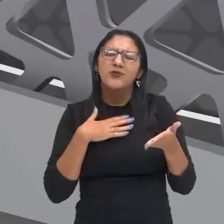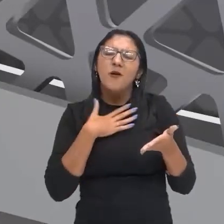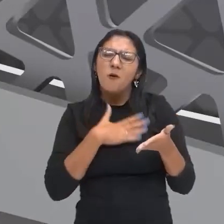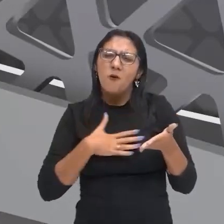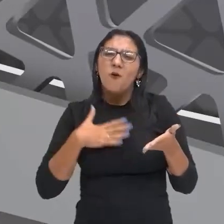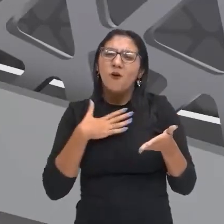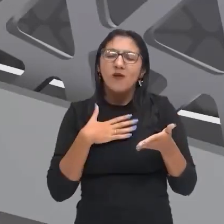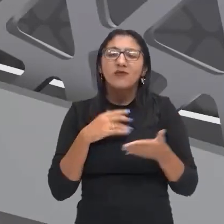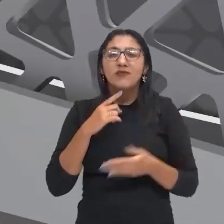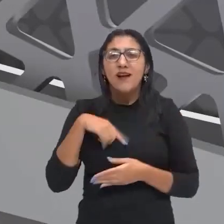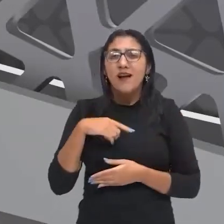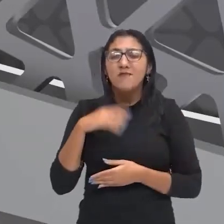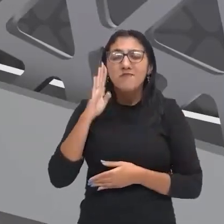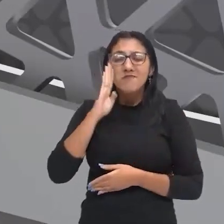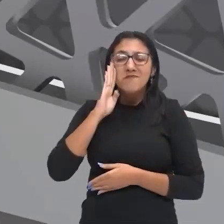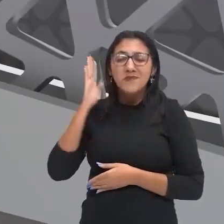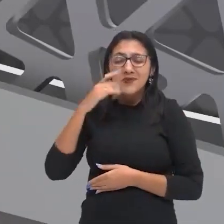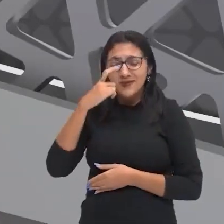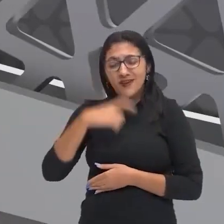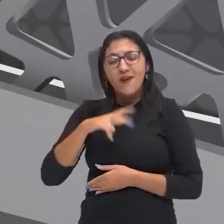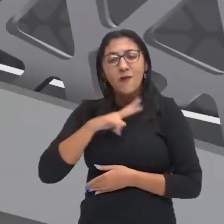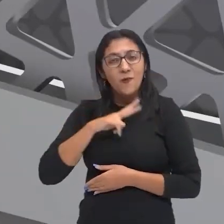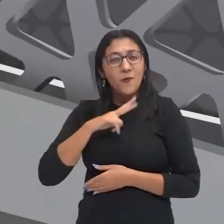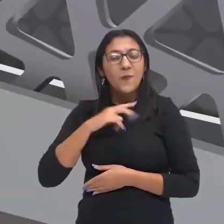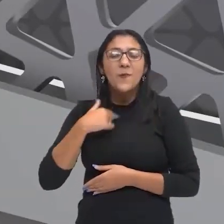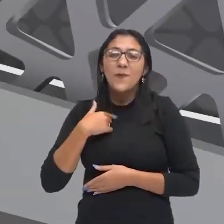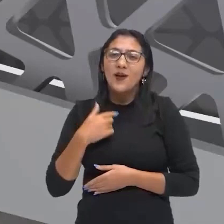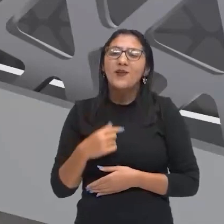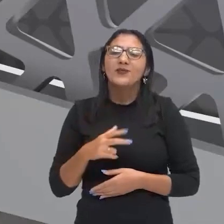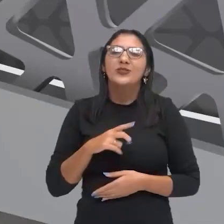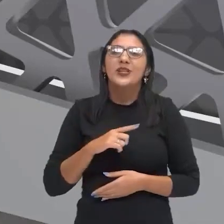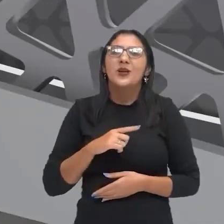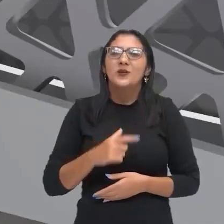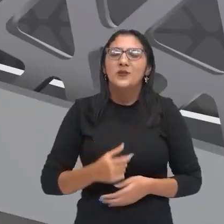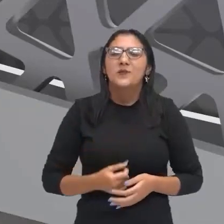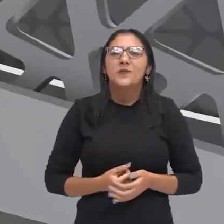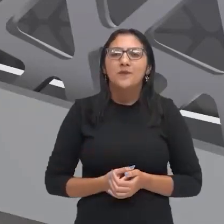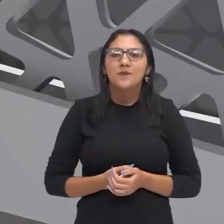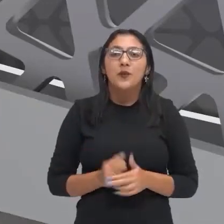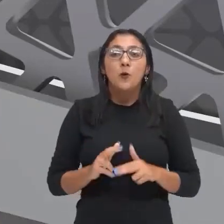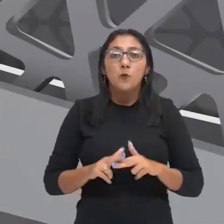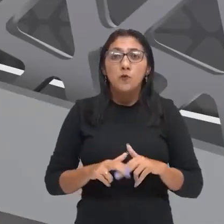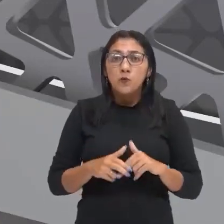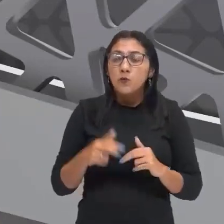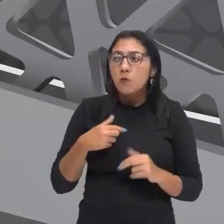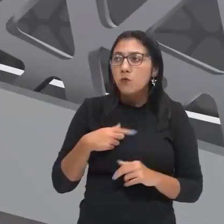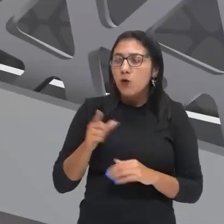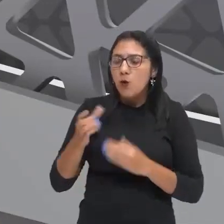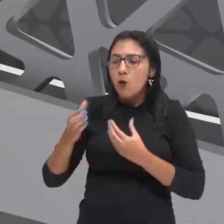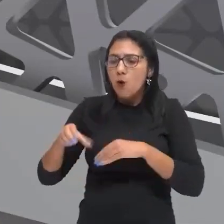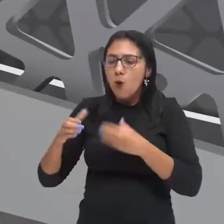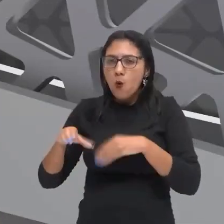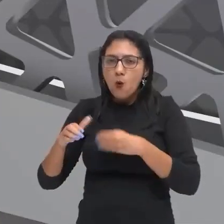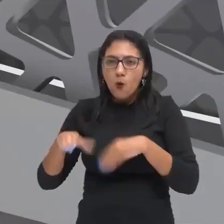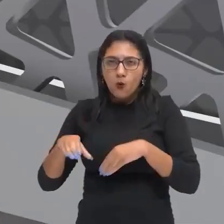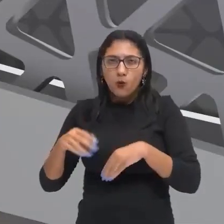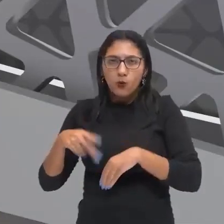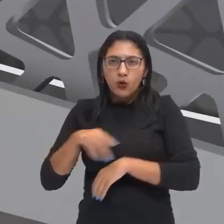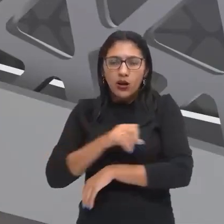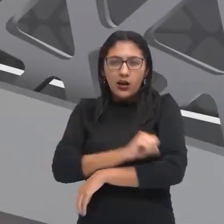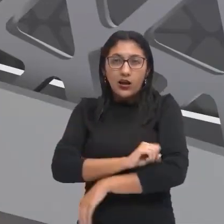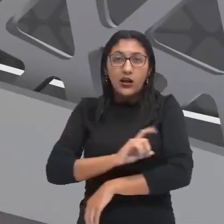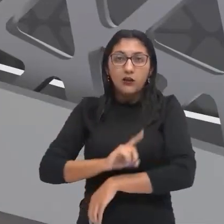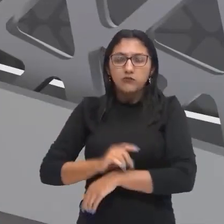ponto forte que eu tenho. Por isso que quando eu fui prestar o concurso público daqui, e eu vi que